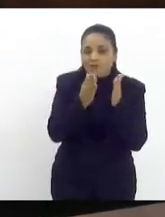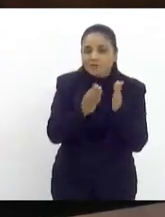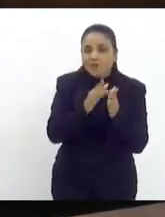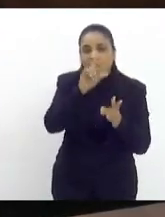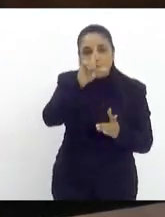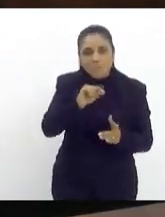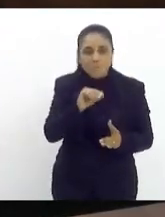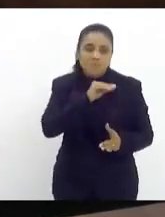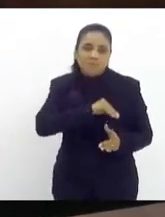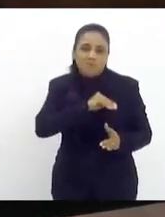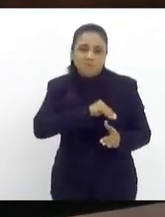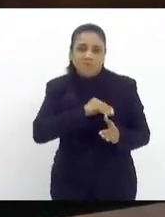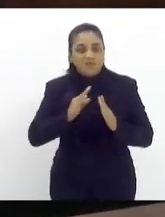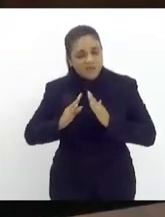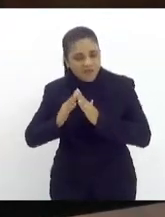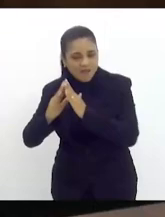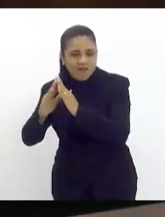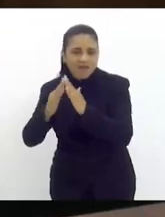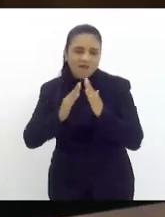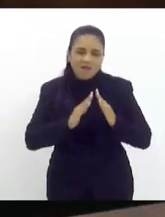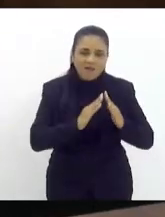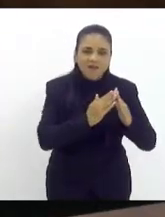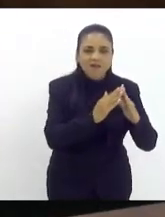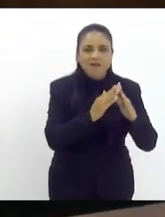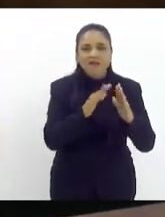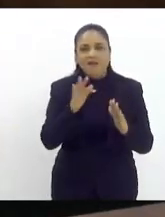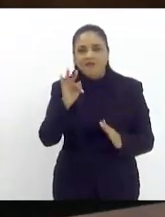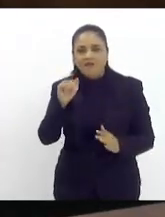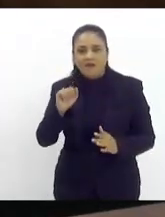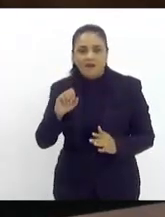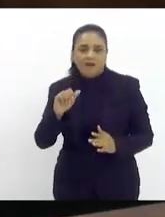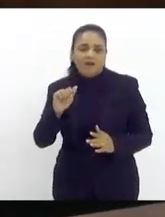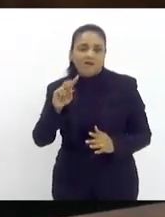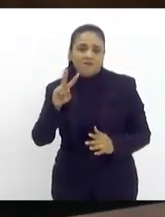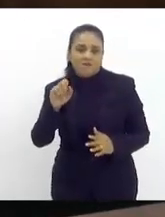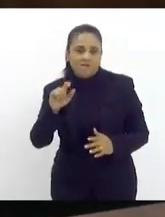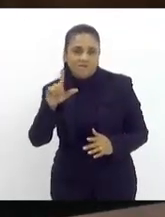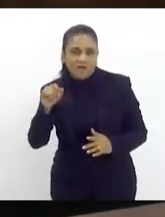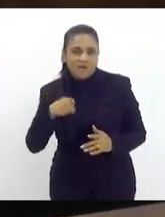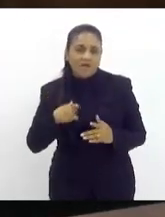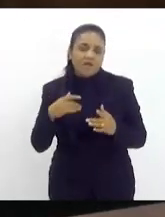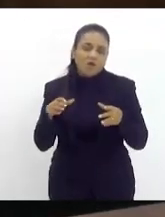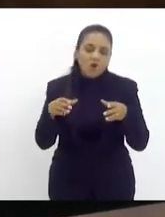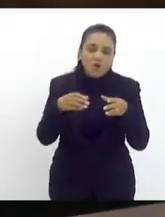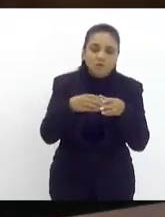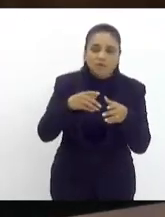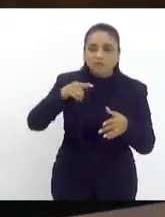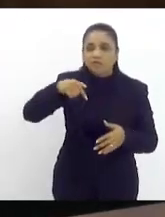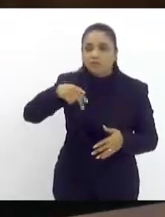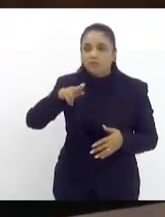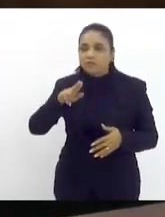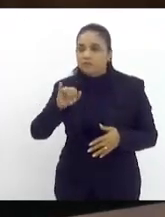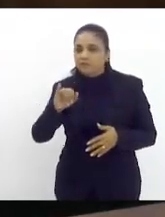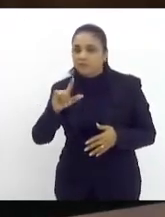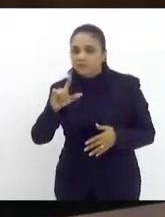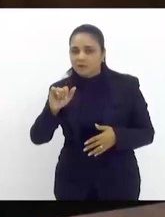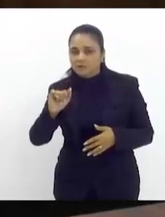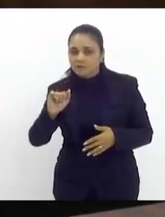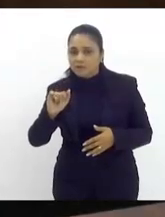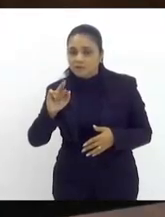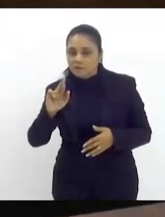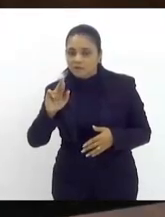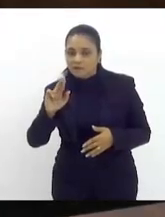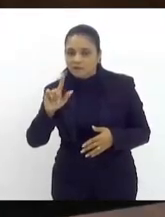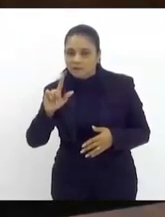carentes, para as favelas, para os conjuntos habitacionais, para as comunidades quilombolas, enfim, para a população que quer ter o direito